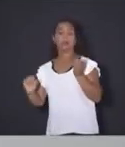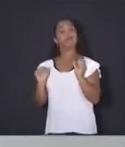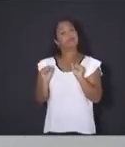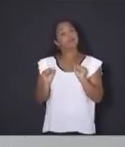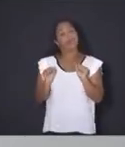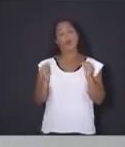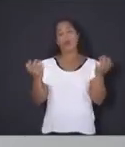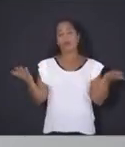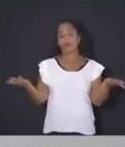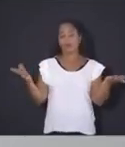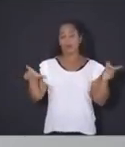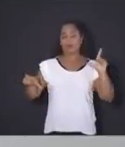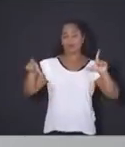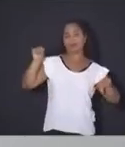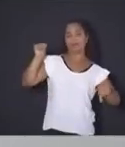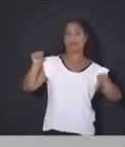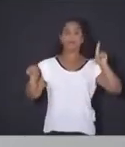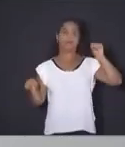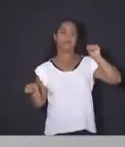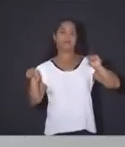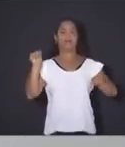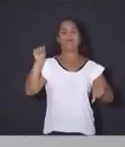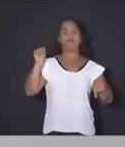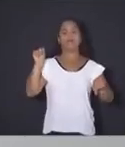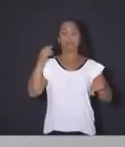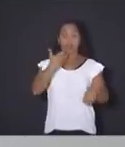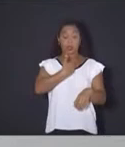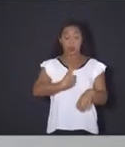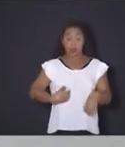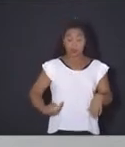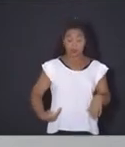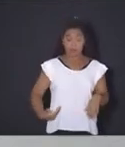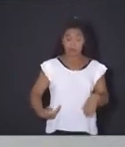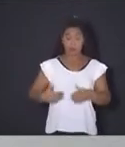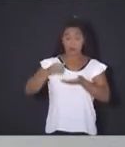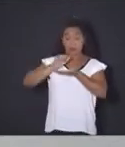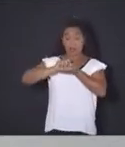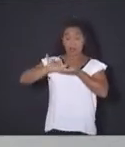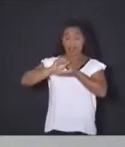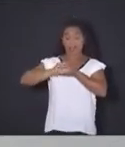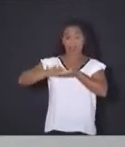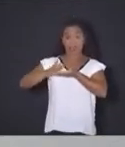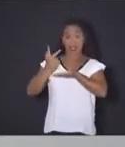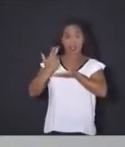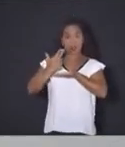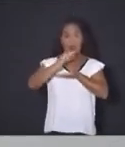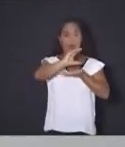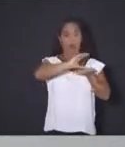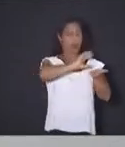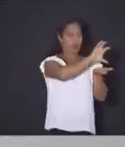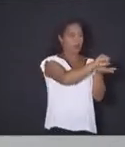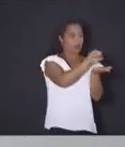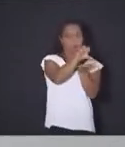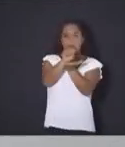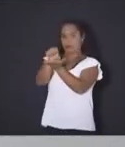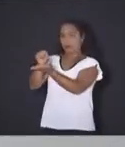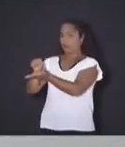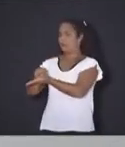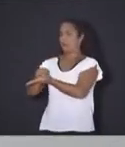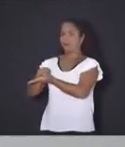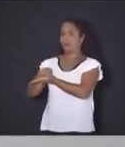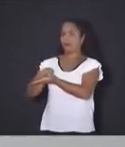o governo só gasta o que recebe portanto do ponto de vista do conceito